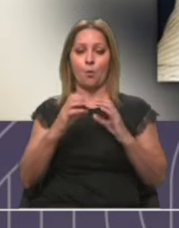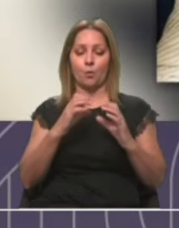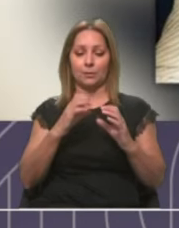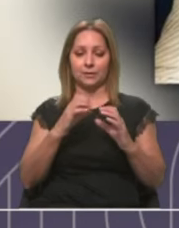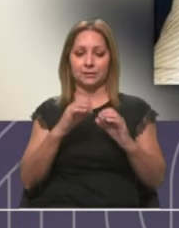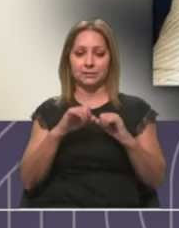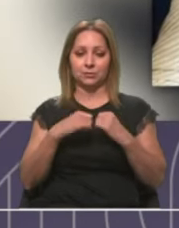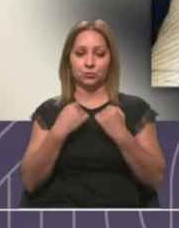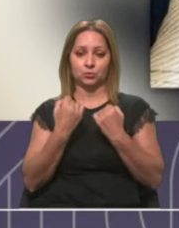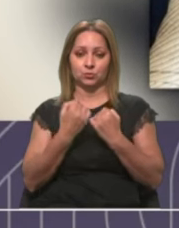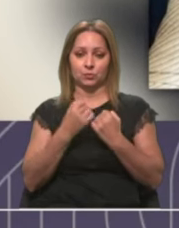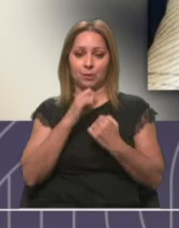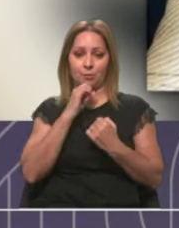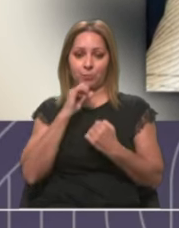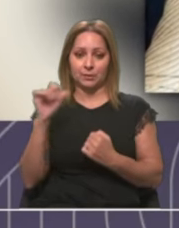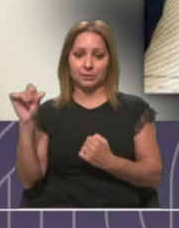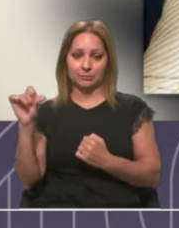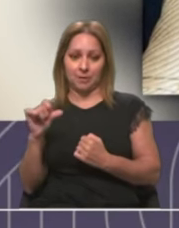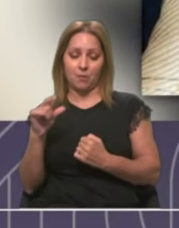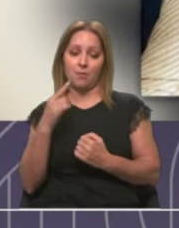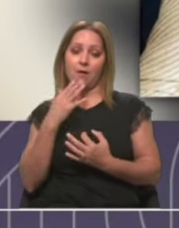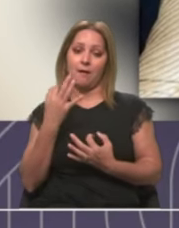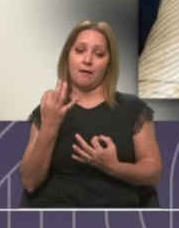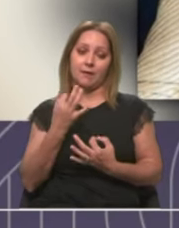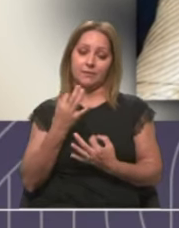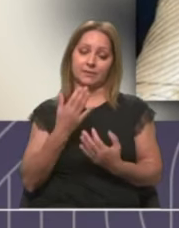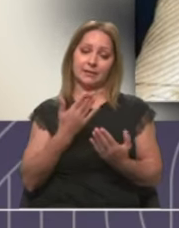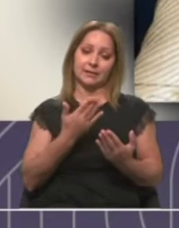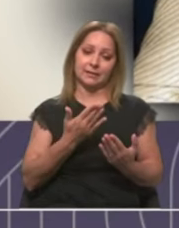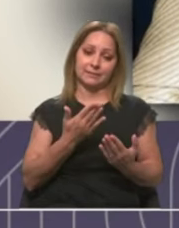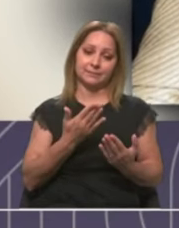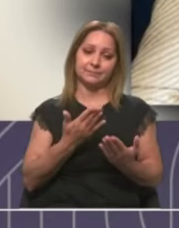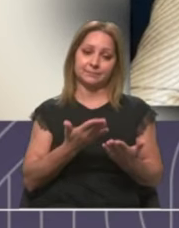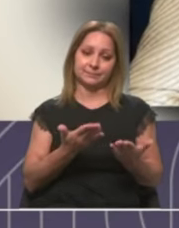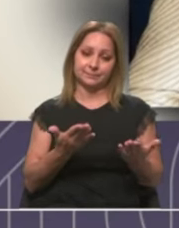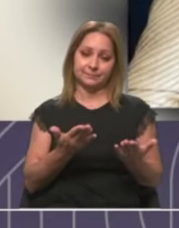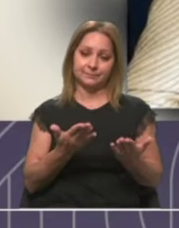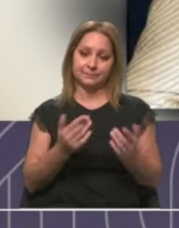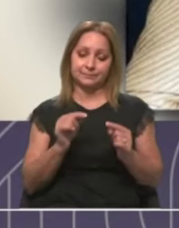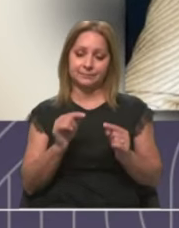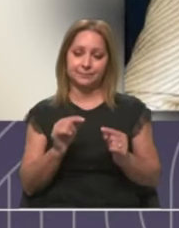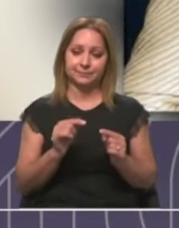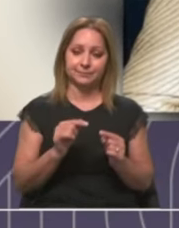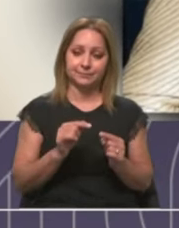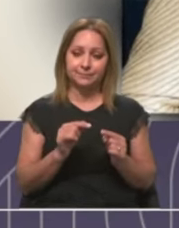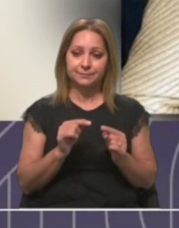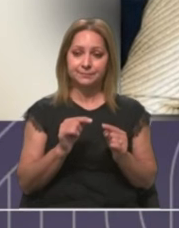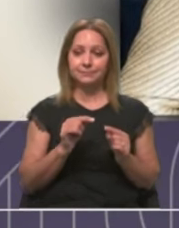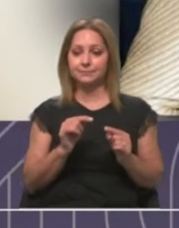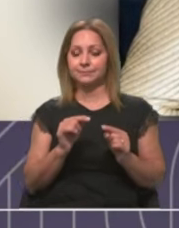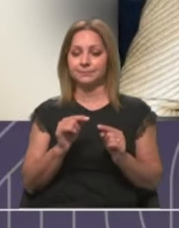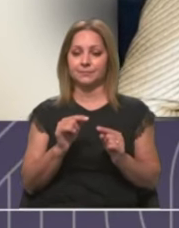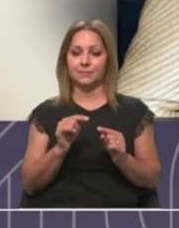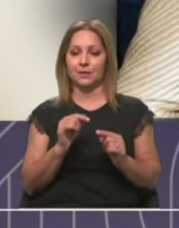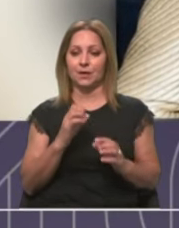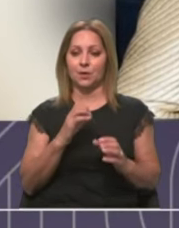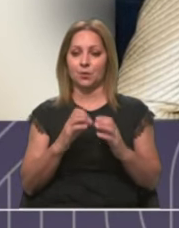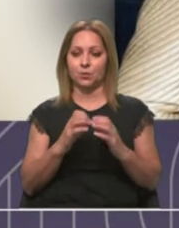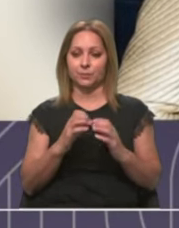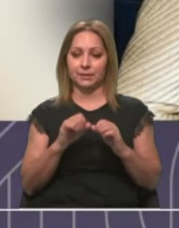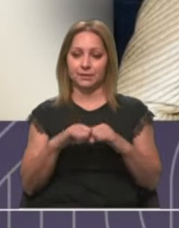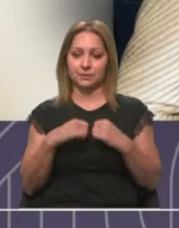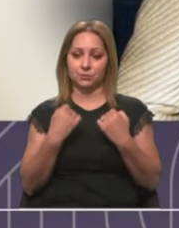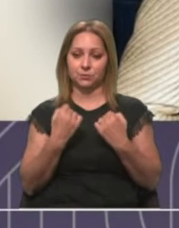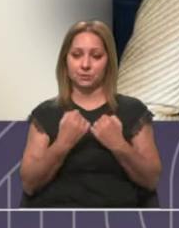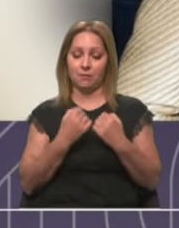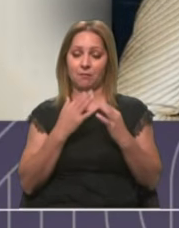mal para o seu lado, a verdade é que muitas vezes... Não deve ter sido o caso. Isto é o resultado disso, repara. A comunicação social,